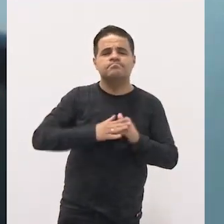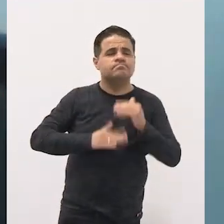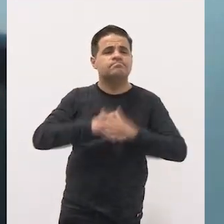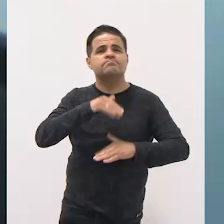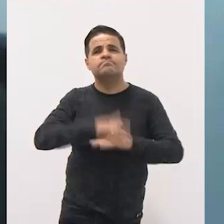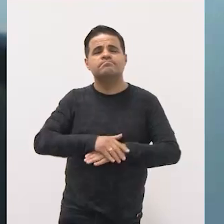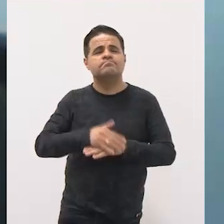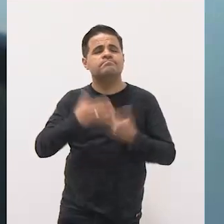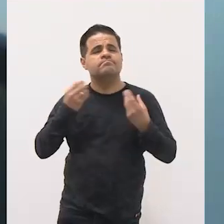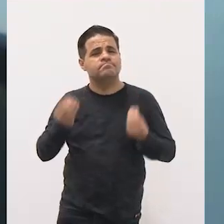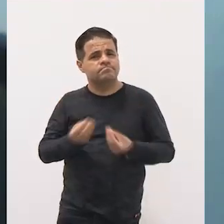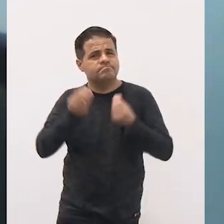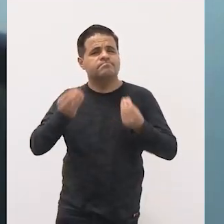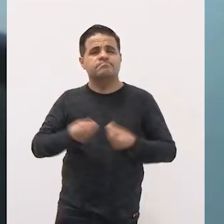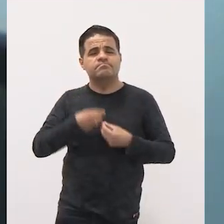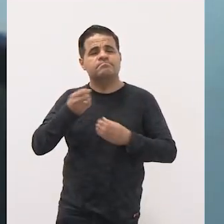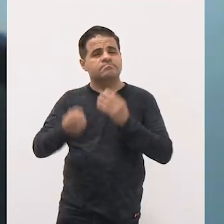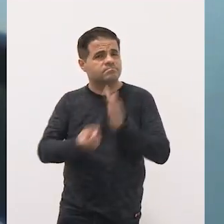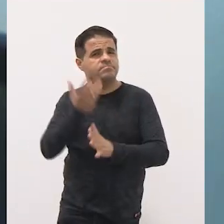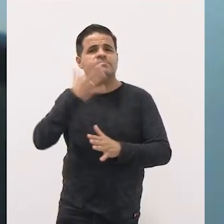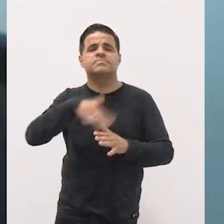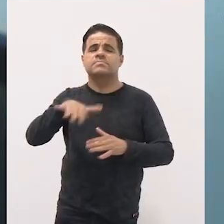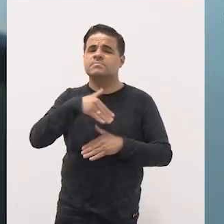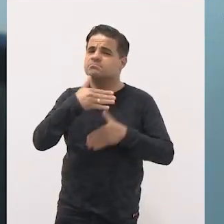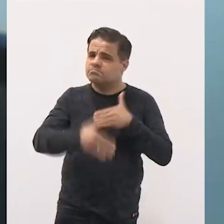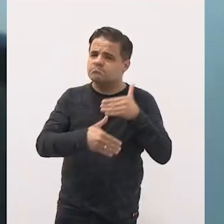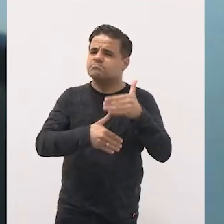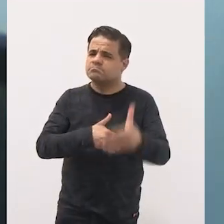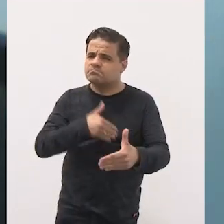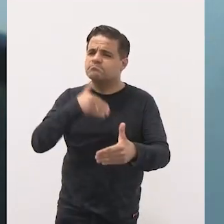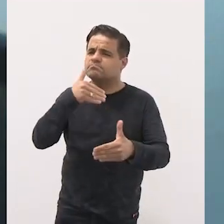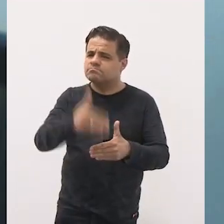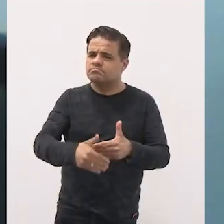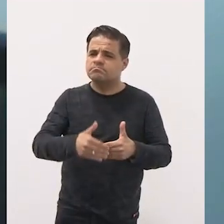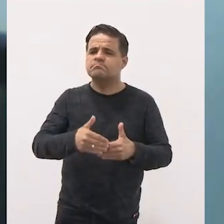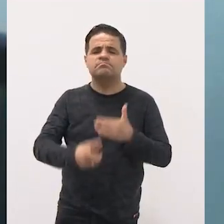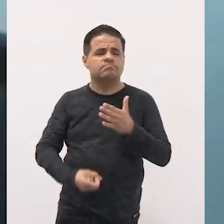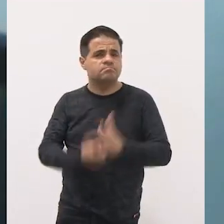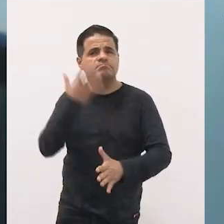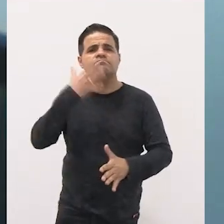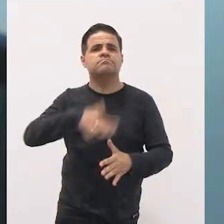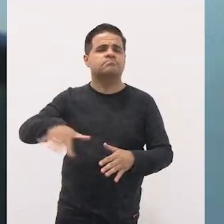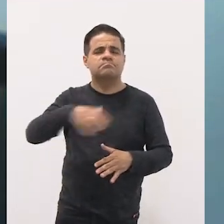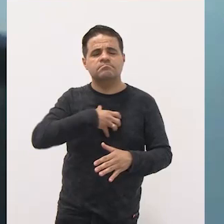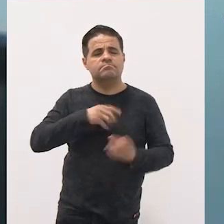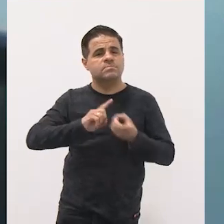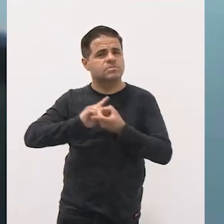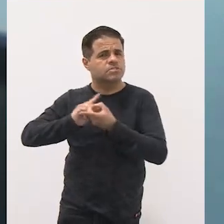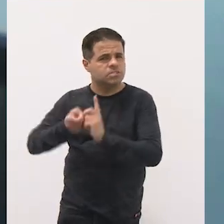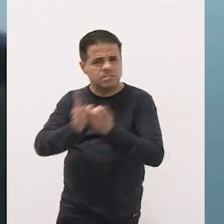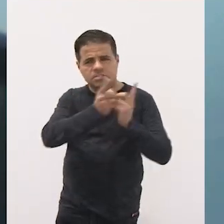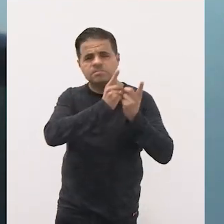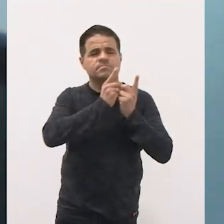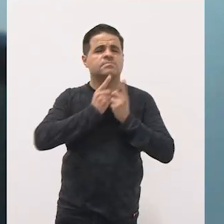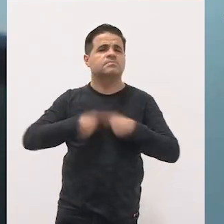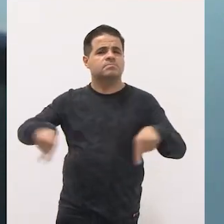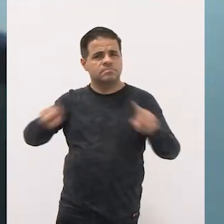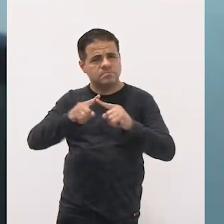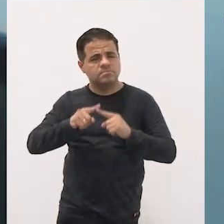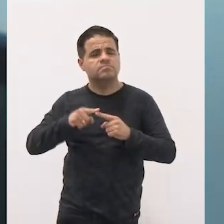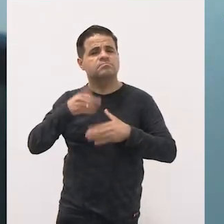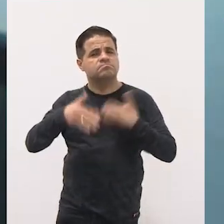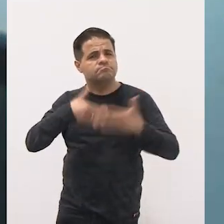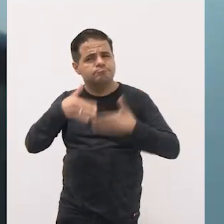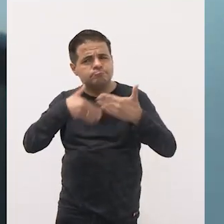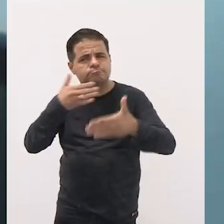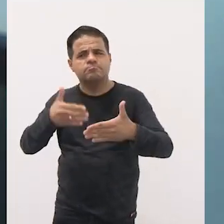vezes vai sendo criado na medida que vai saindo as dinâmicas. As dinâmicas, elas vão